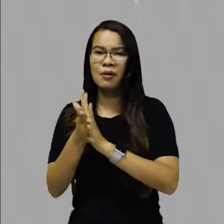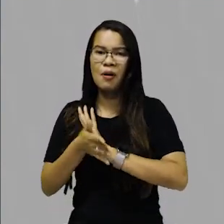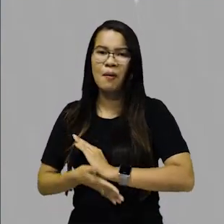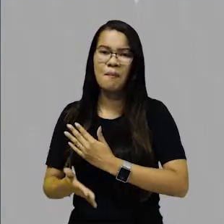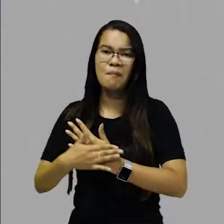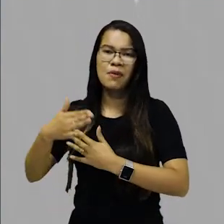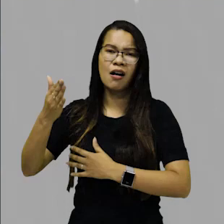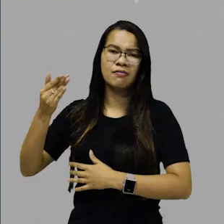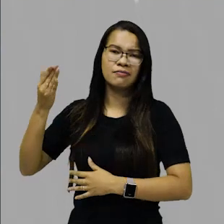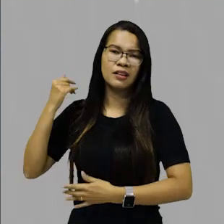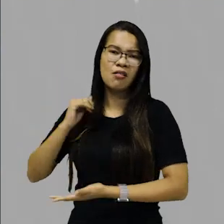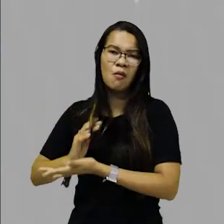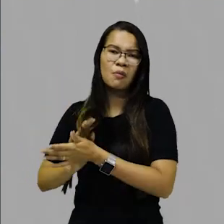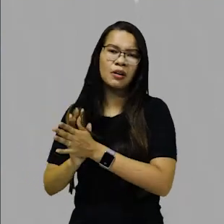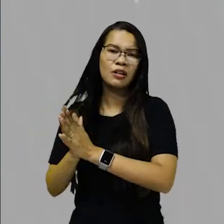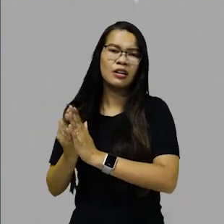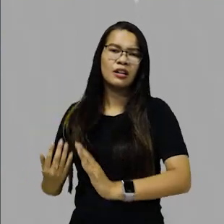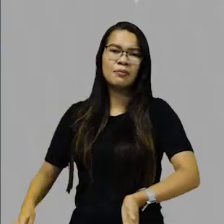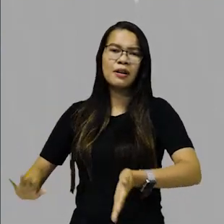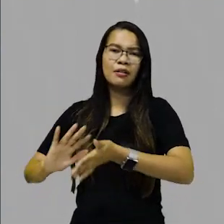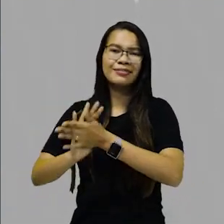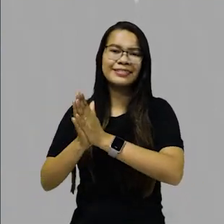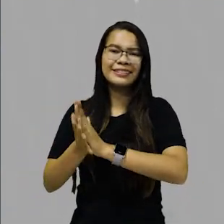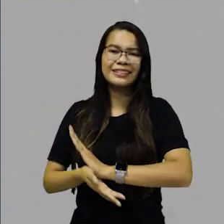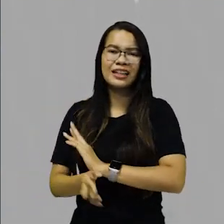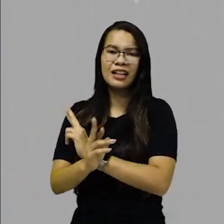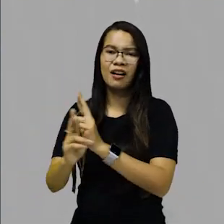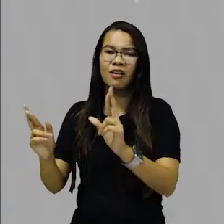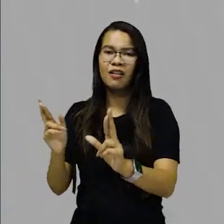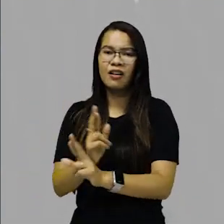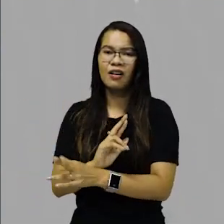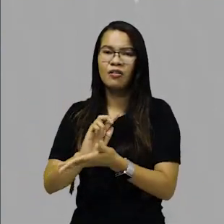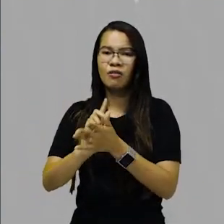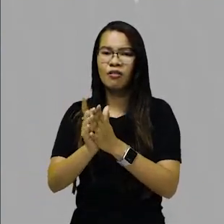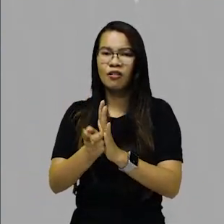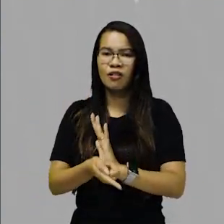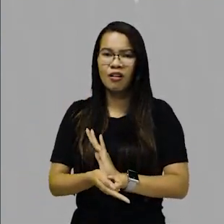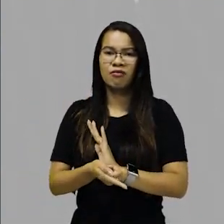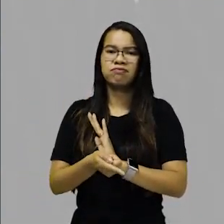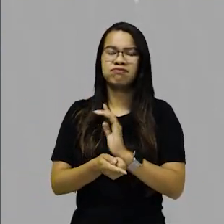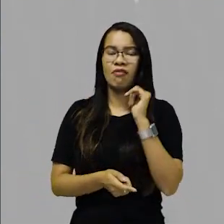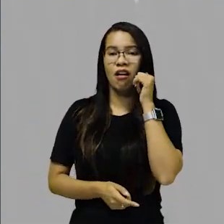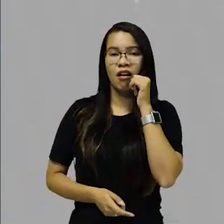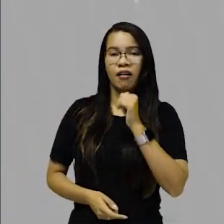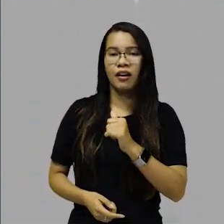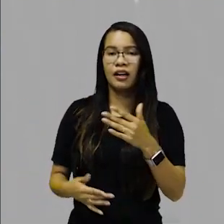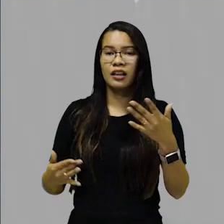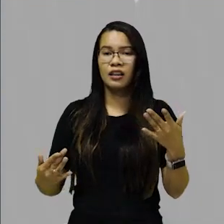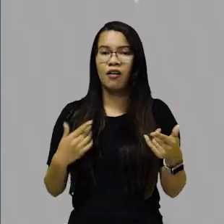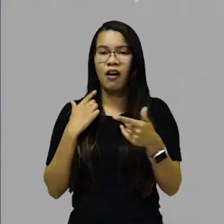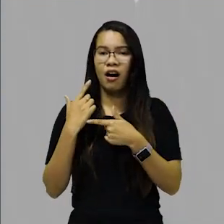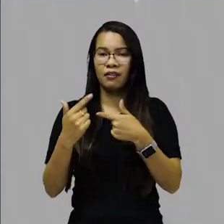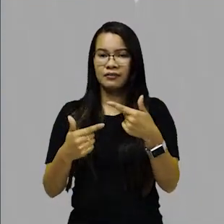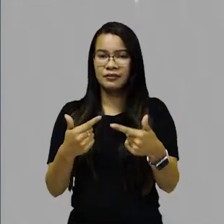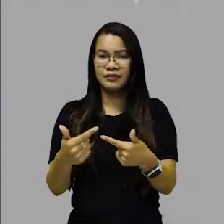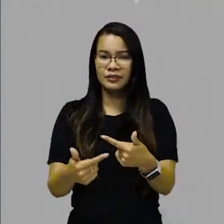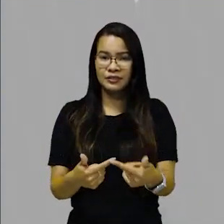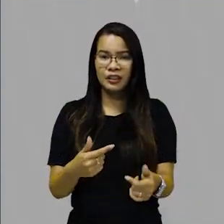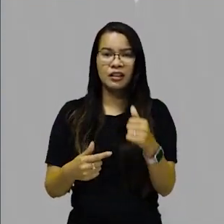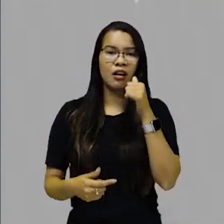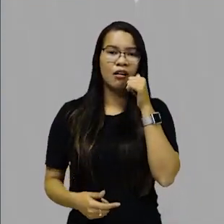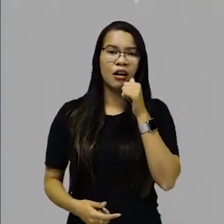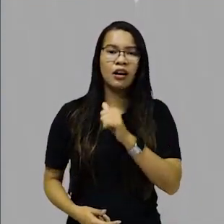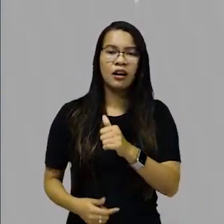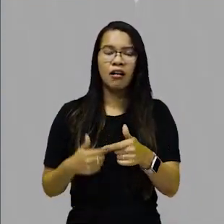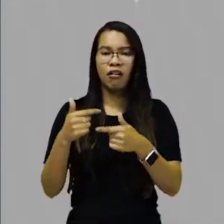gênero feminino. Então, a luta da mulher, a luta do feminino, é a